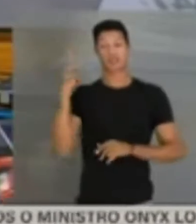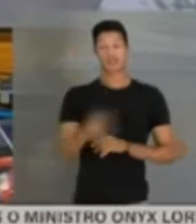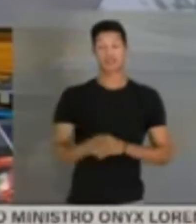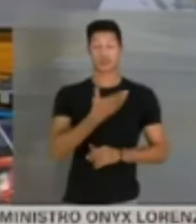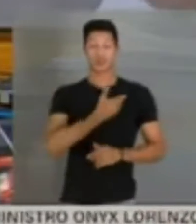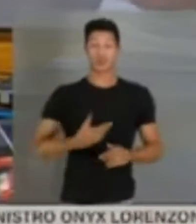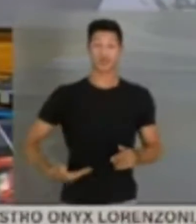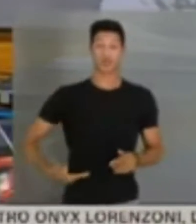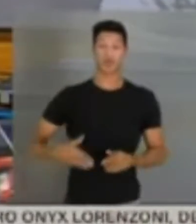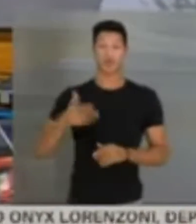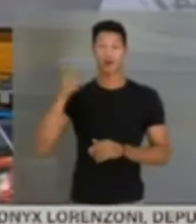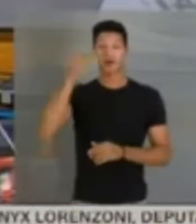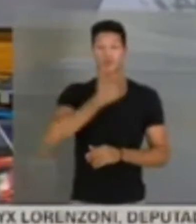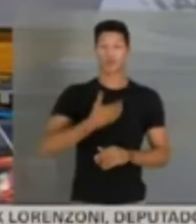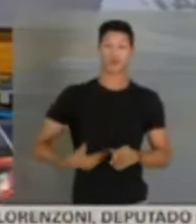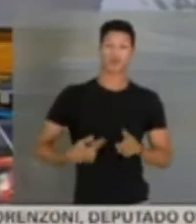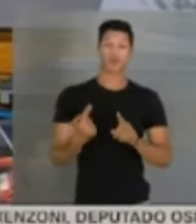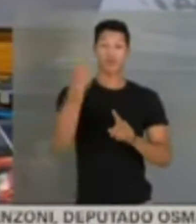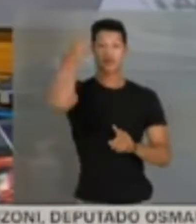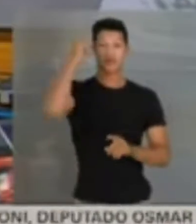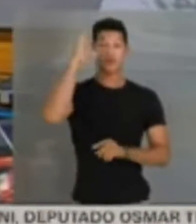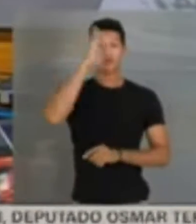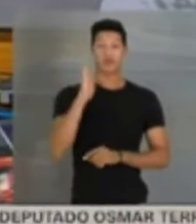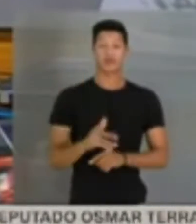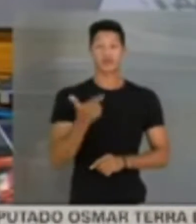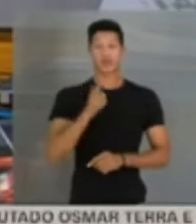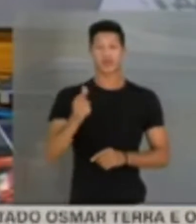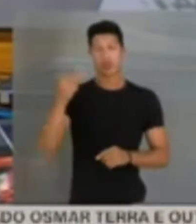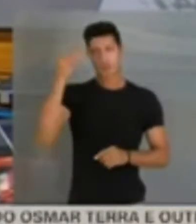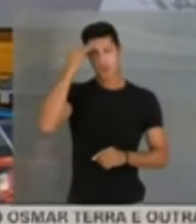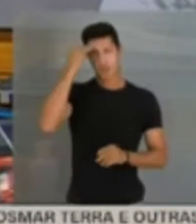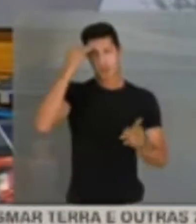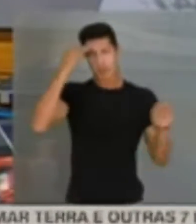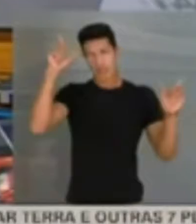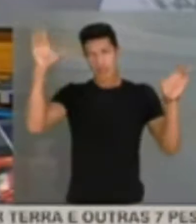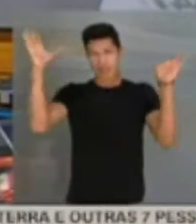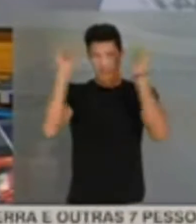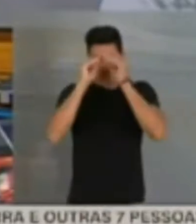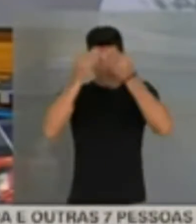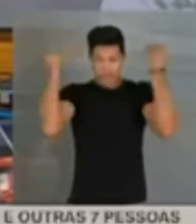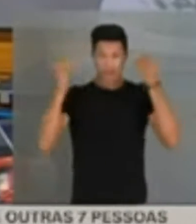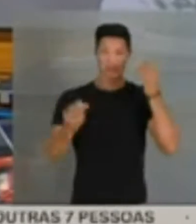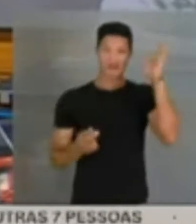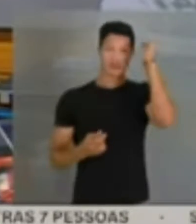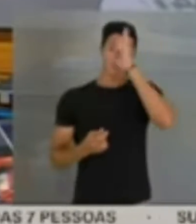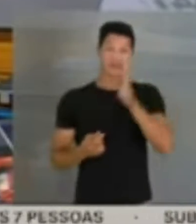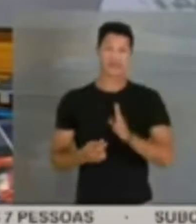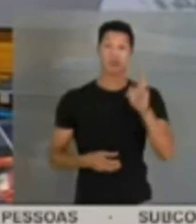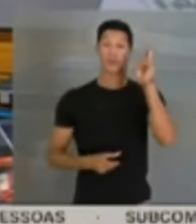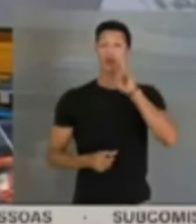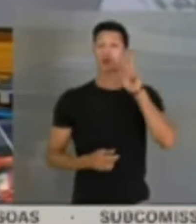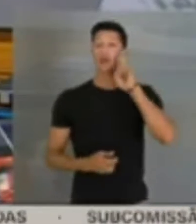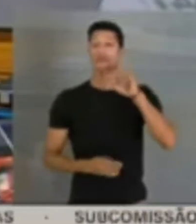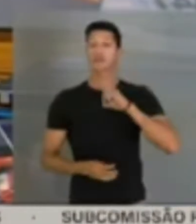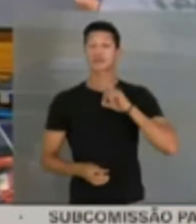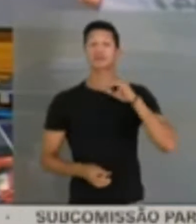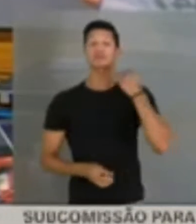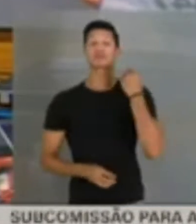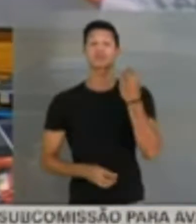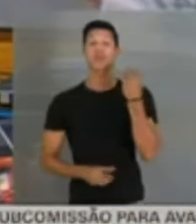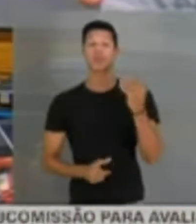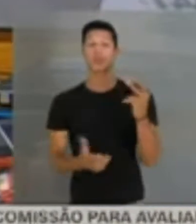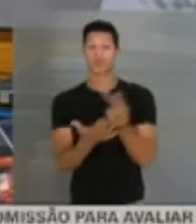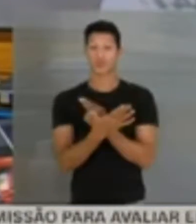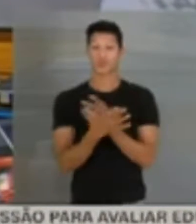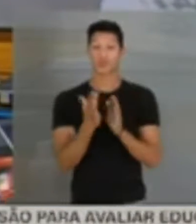desse governo para governos do passado. O brasileiro não tem memória curta. O brasileiro se lembra muito bem como